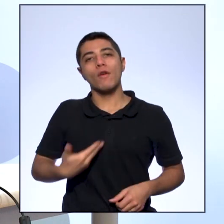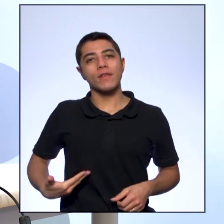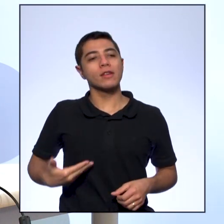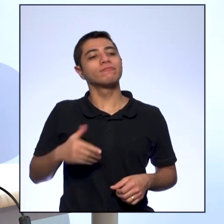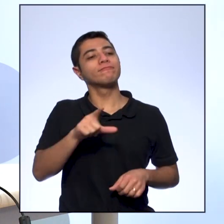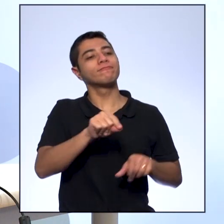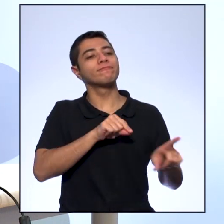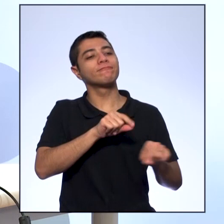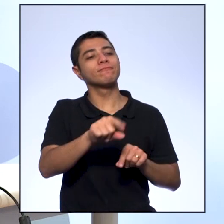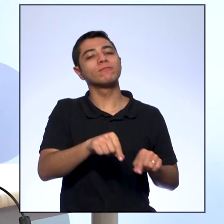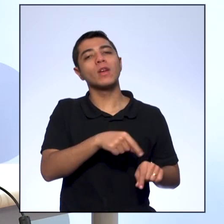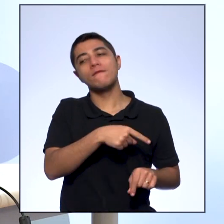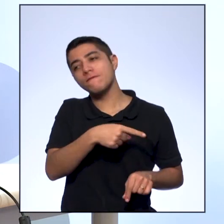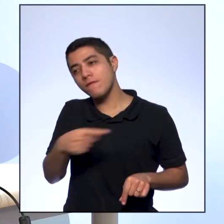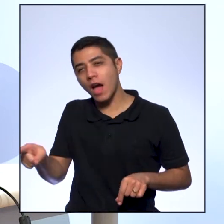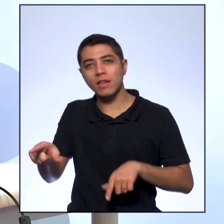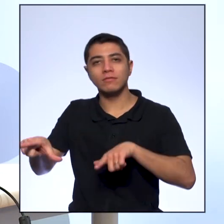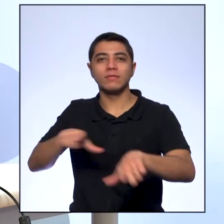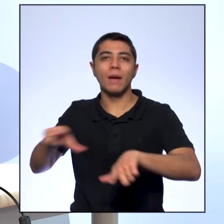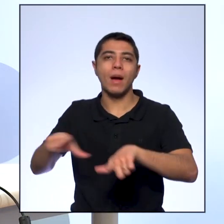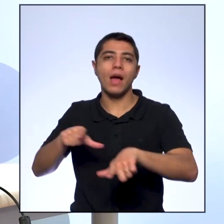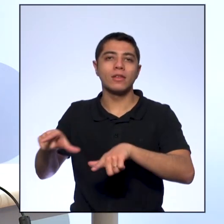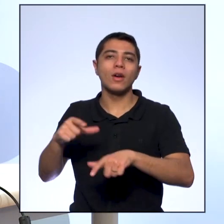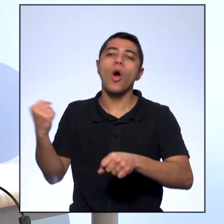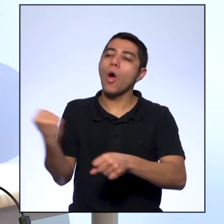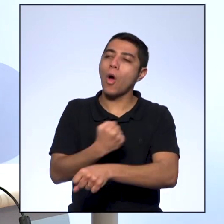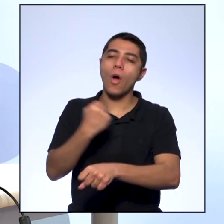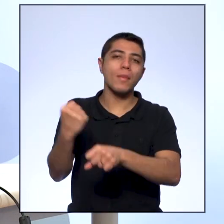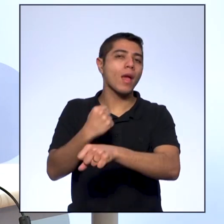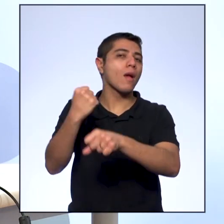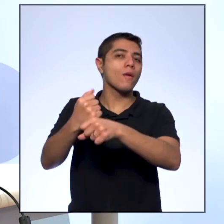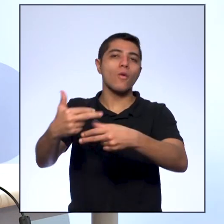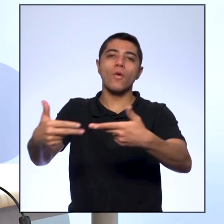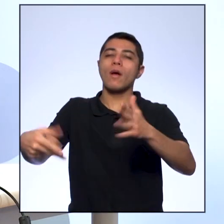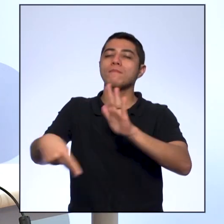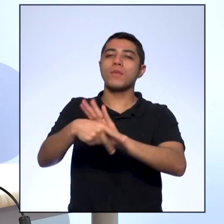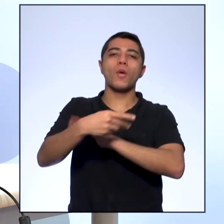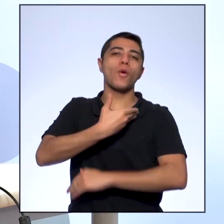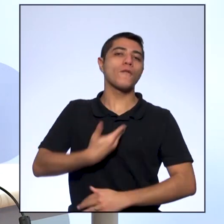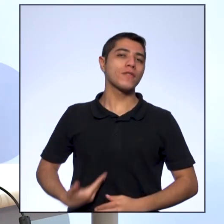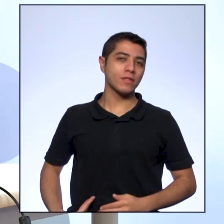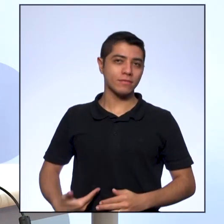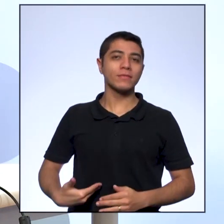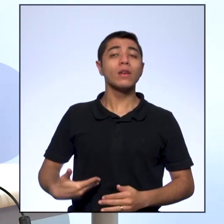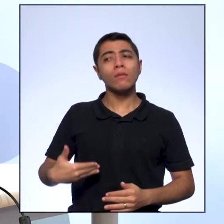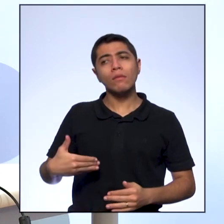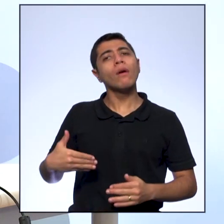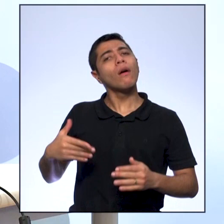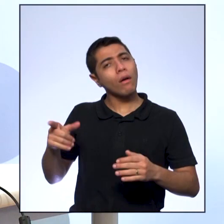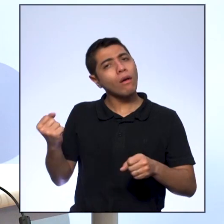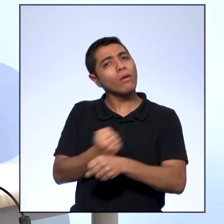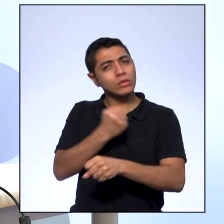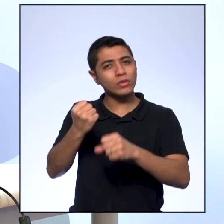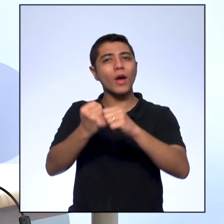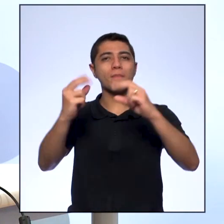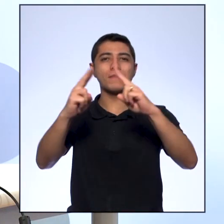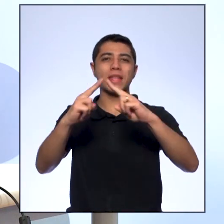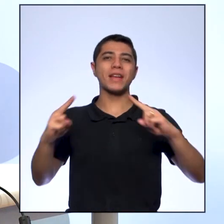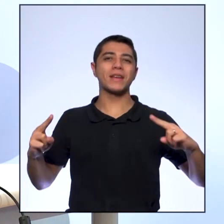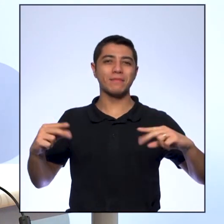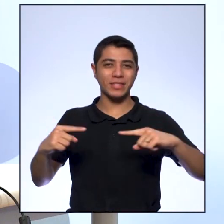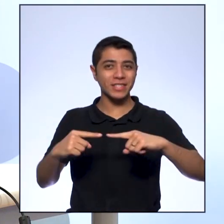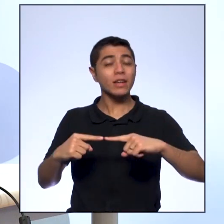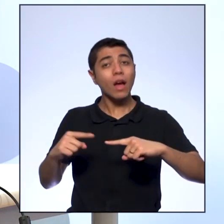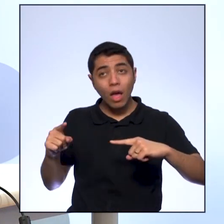pirâmides. E as pirâmides também são um símbolo de uma forte crença religiosa do Egito, que é a questão